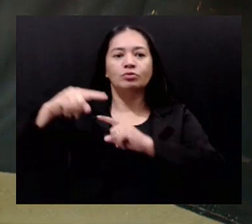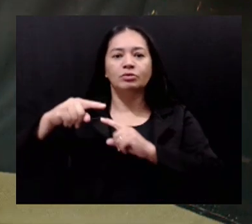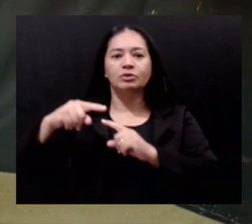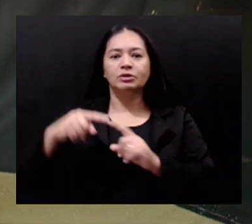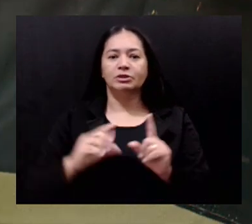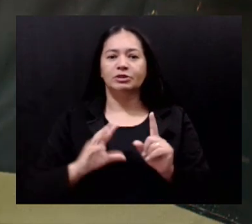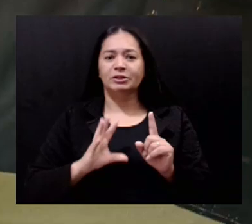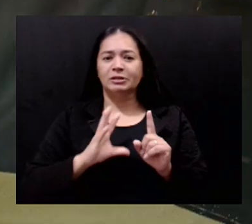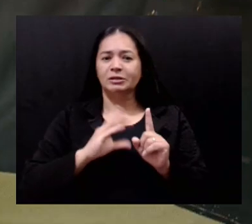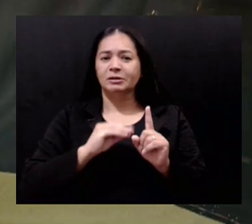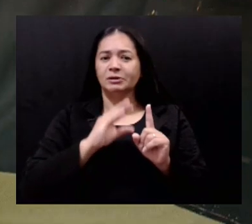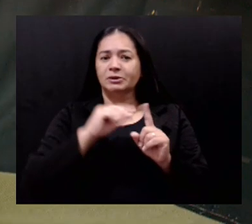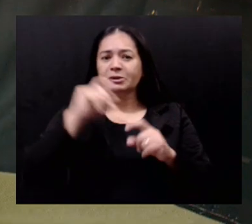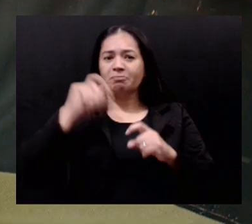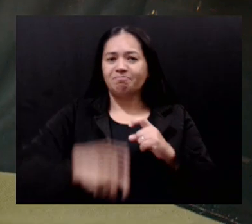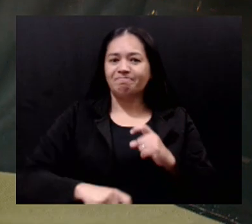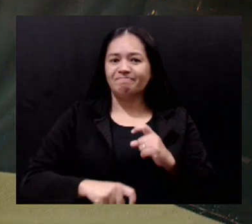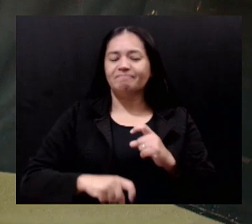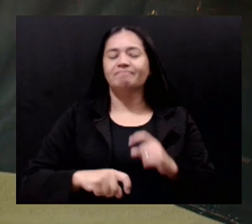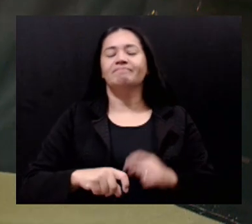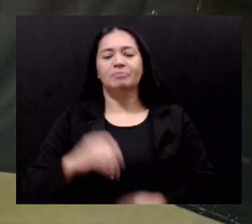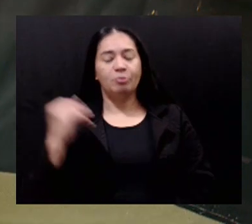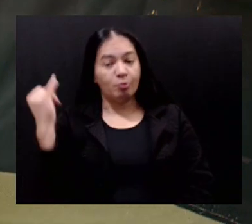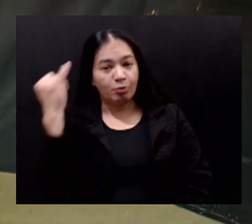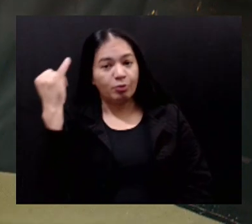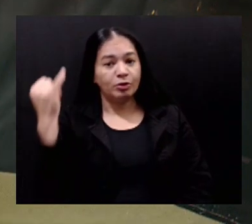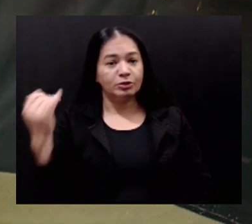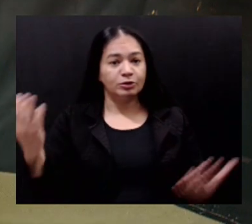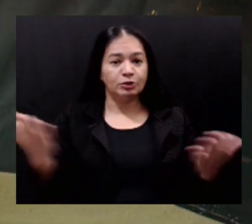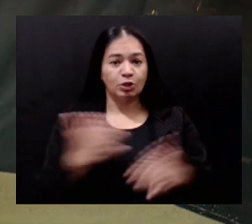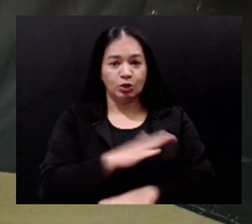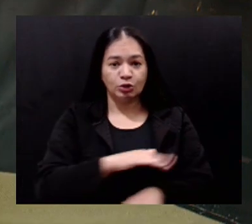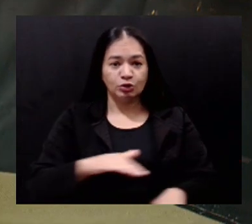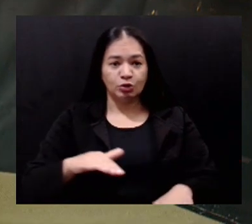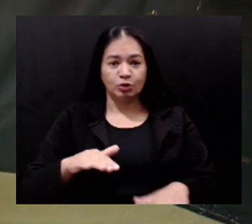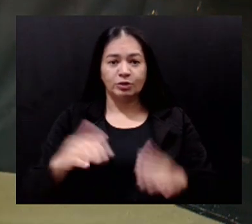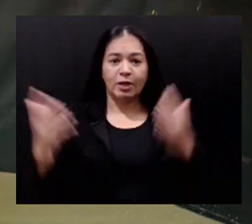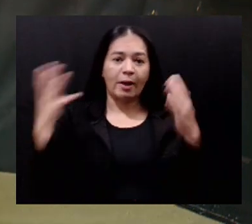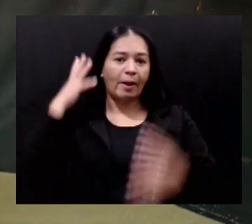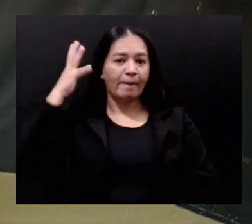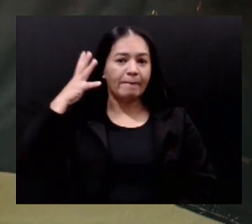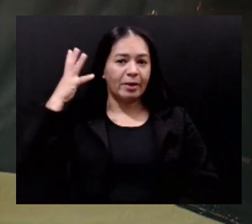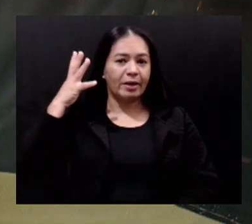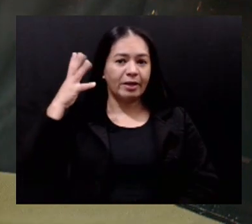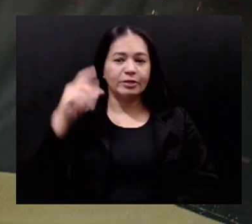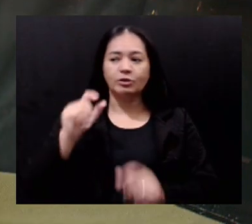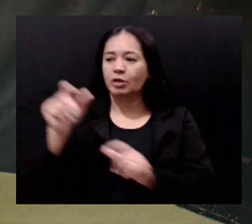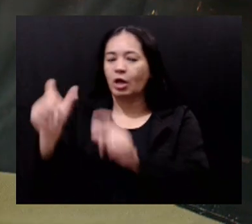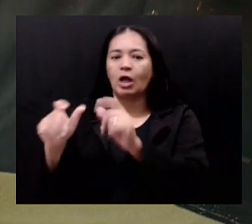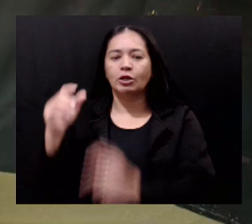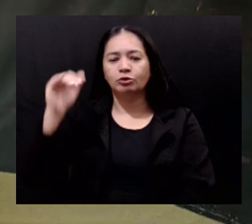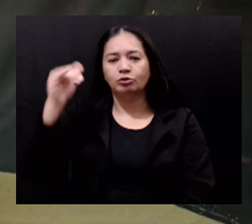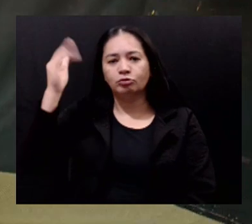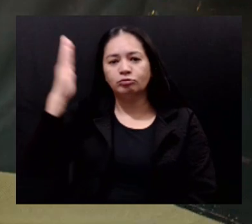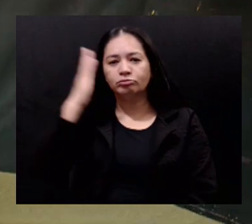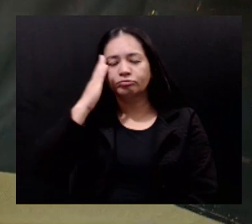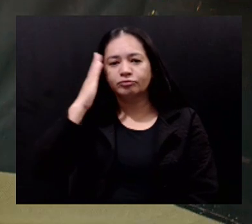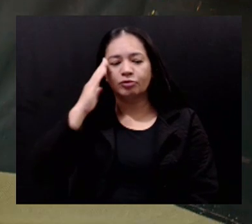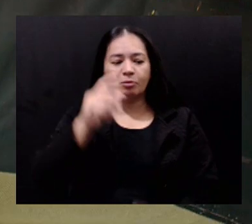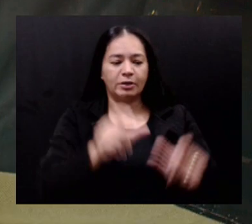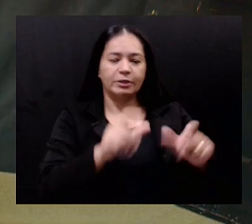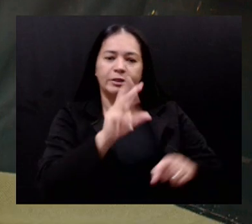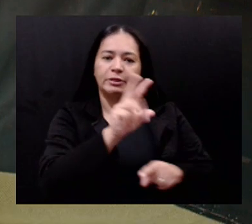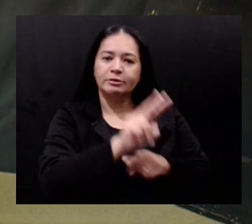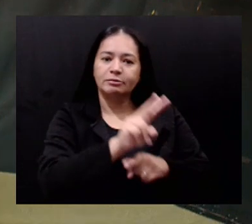importante, Campinas recebe hoje a palestra Adulto Informado, Criança Protegida, conduzida por Margarida Ferraz, missionária e